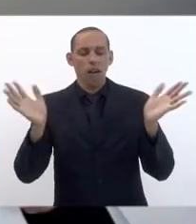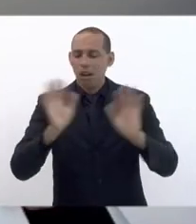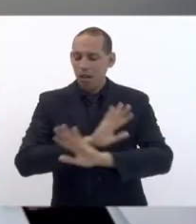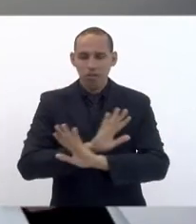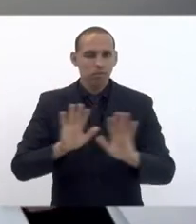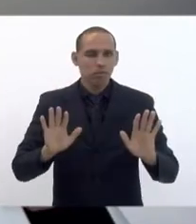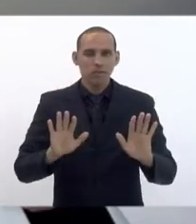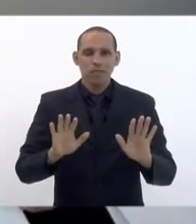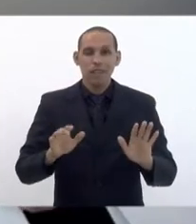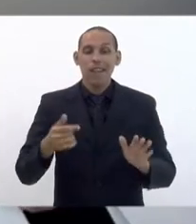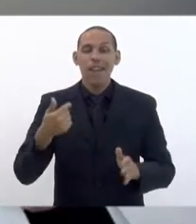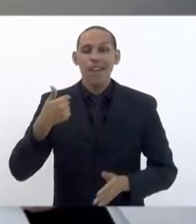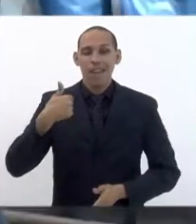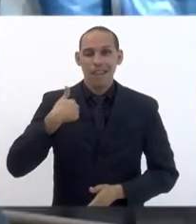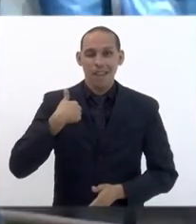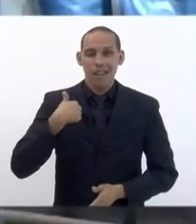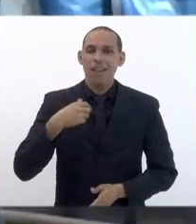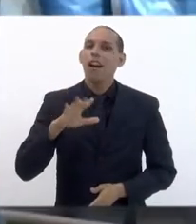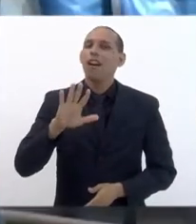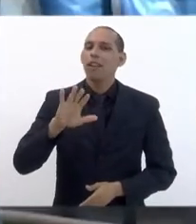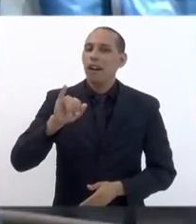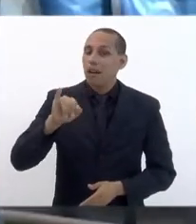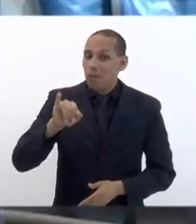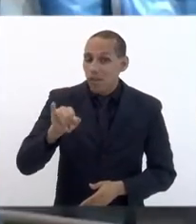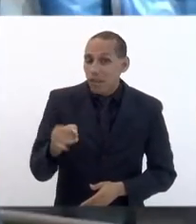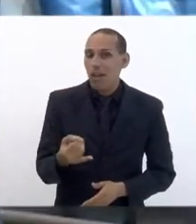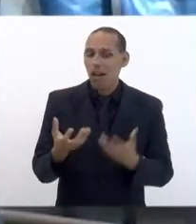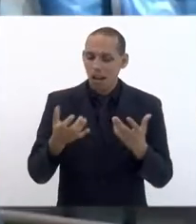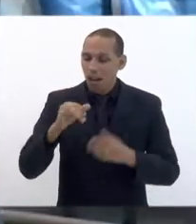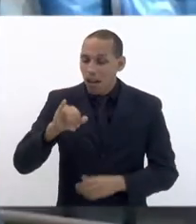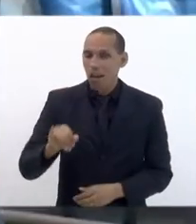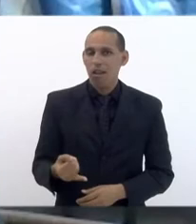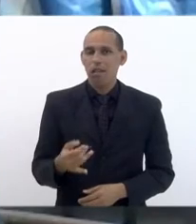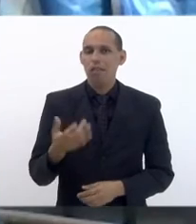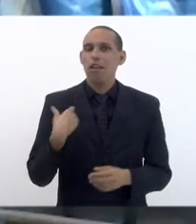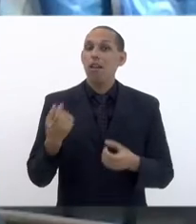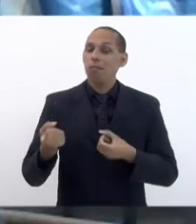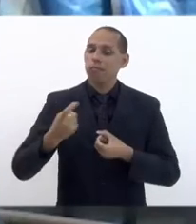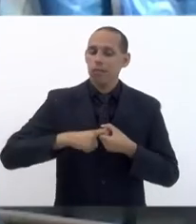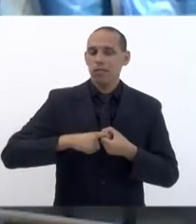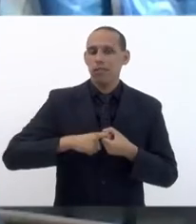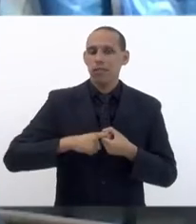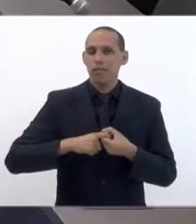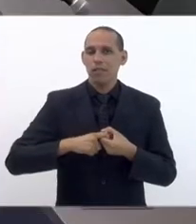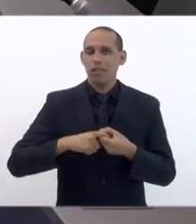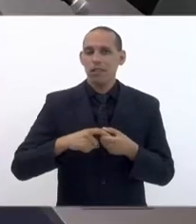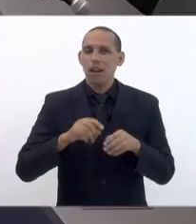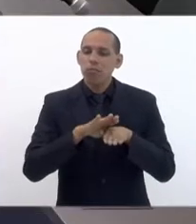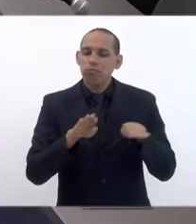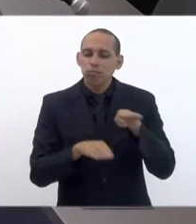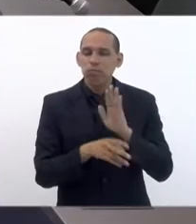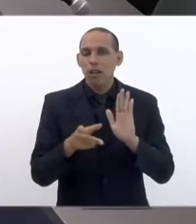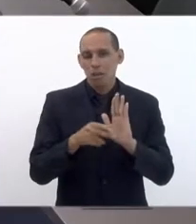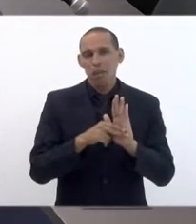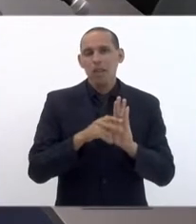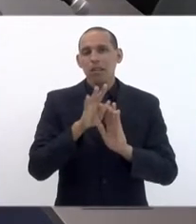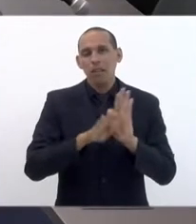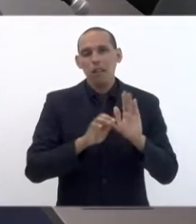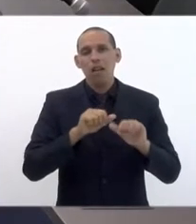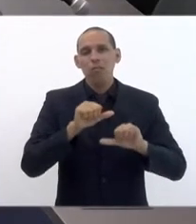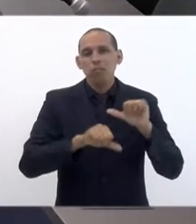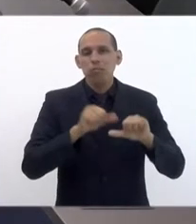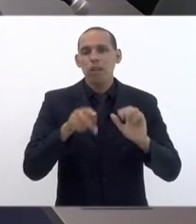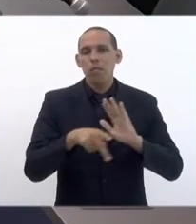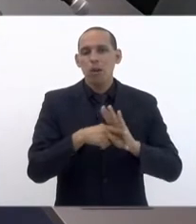Não, ao contrário. Eu é que rejeitei a 1 e a 3. Quer aproveitar. Mas voltei atrás aqui, fazendo uma subemenda para corrigir o texto da 1